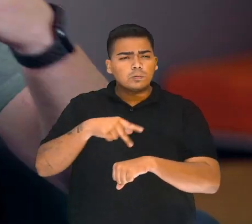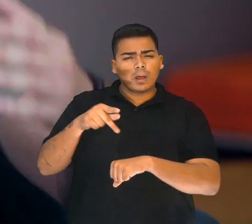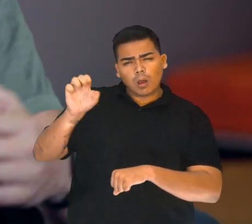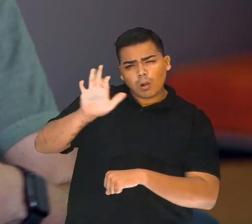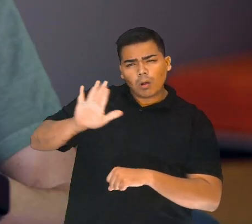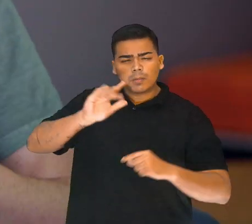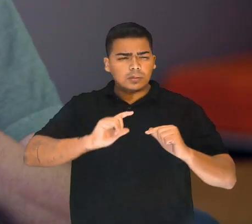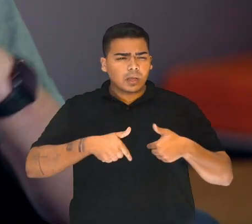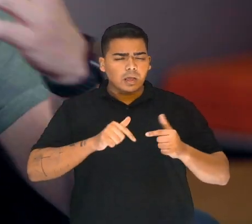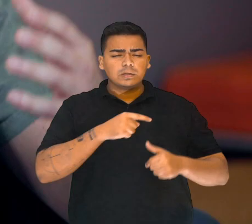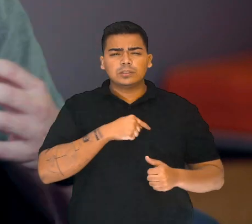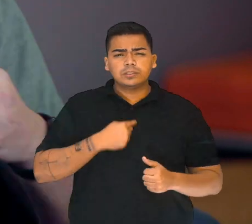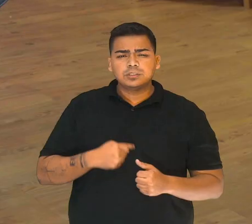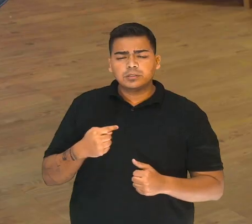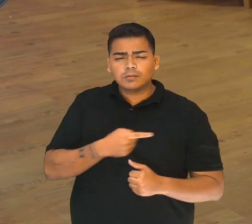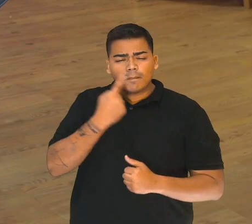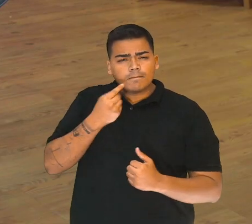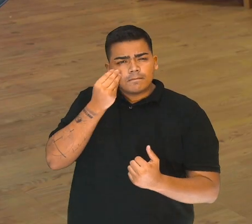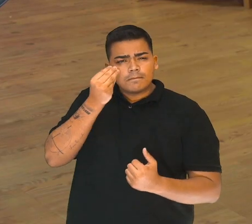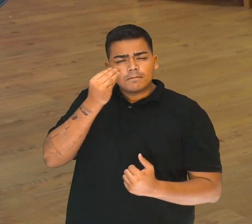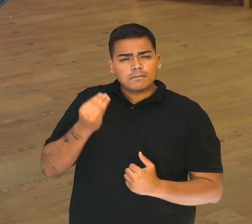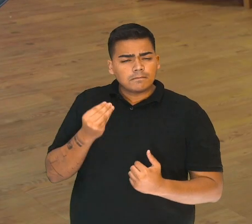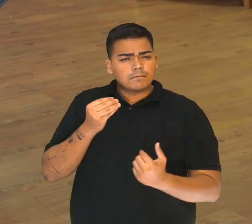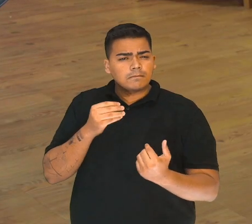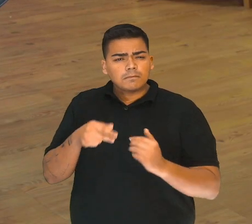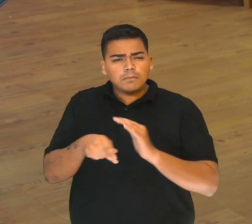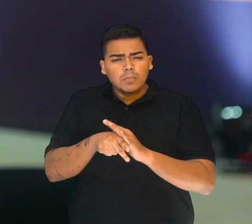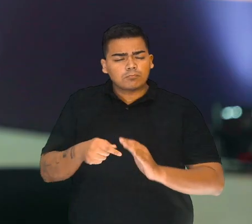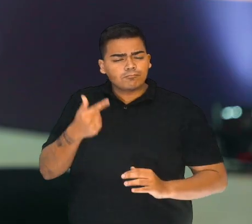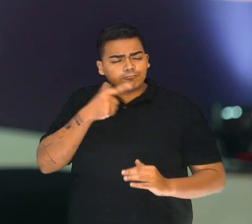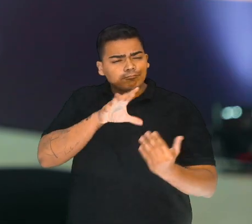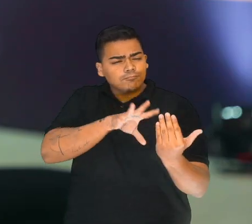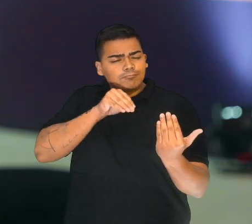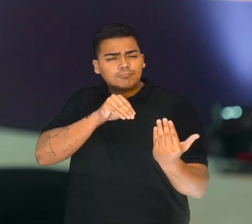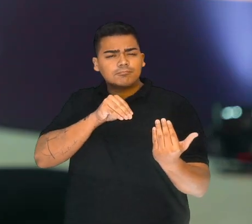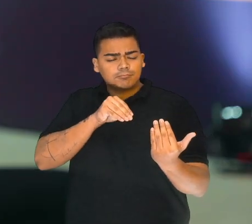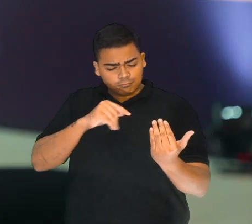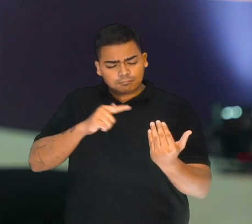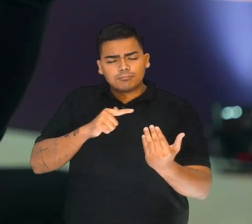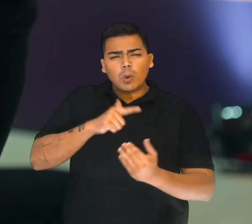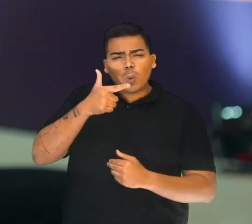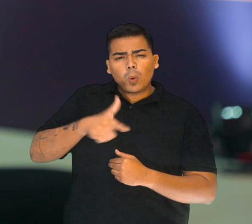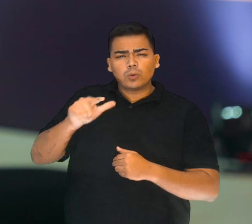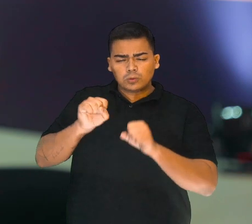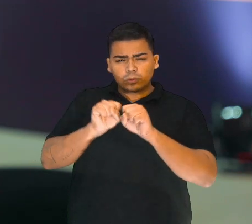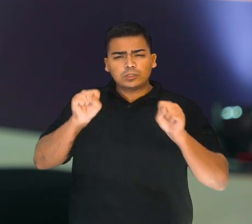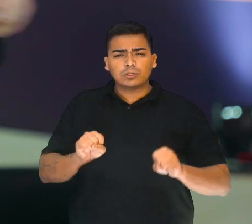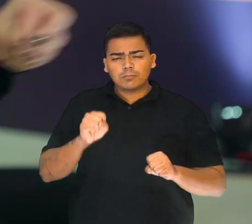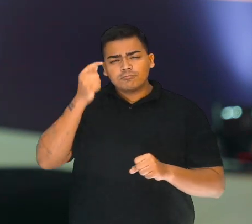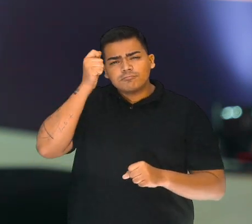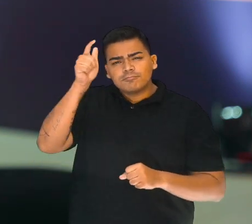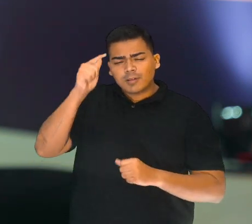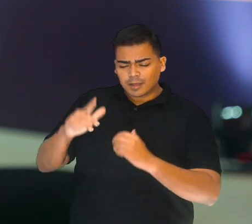Alemanha, Europa, China, Japão e criar o nosso enredo. Eu vibro quando eu vejo outros